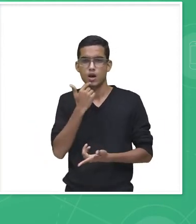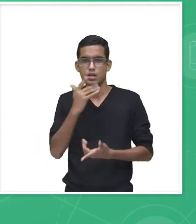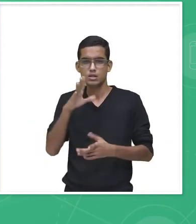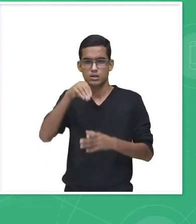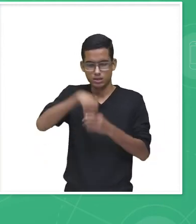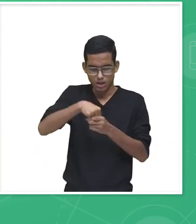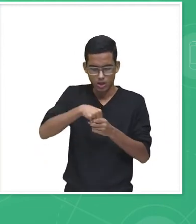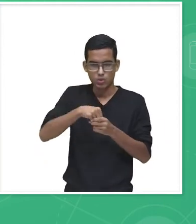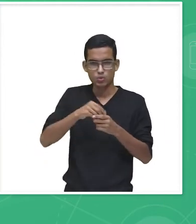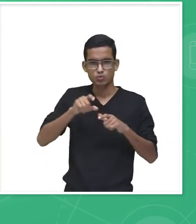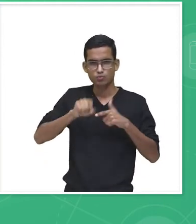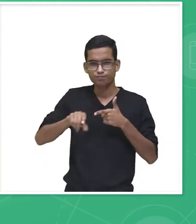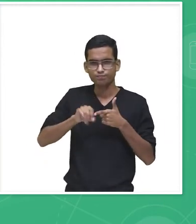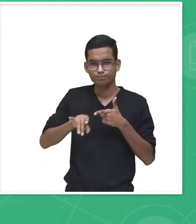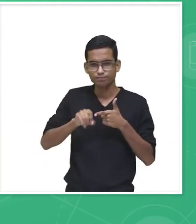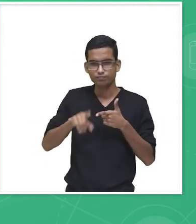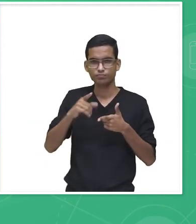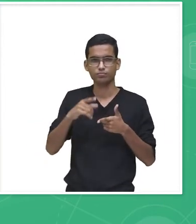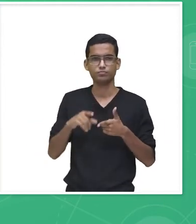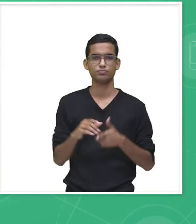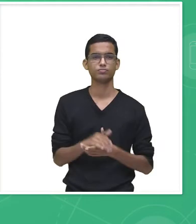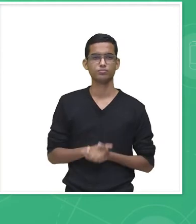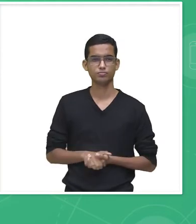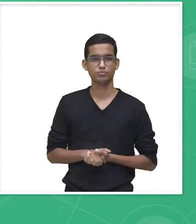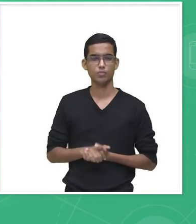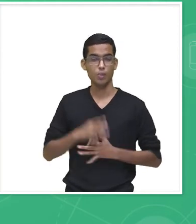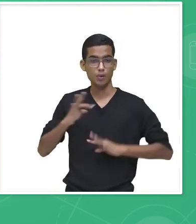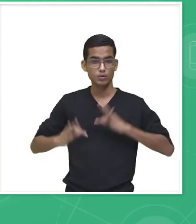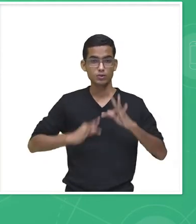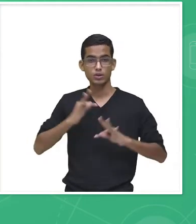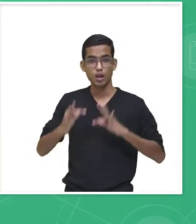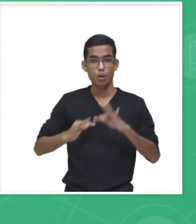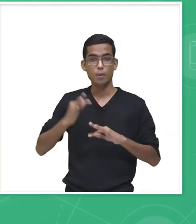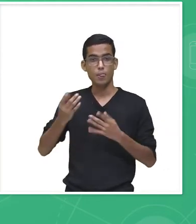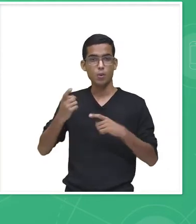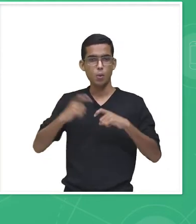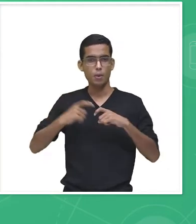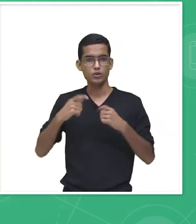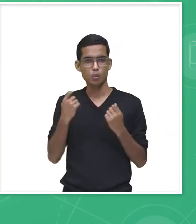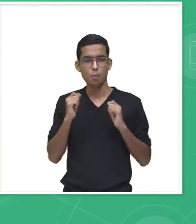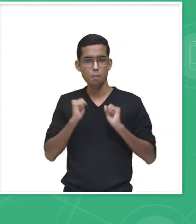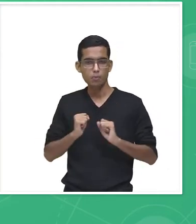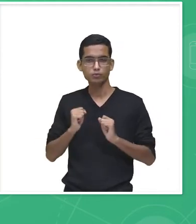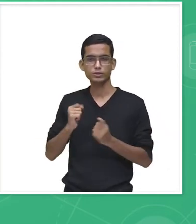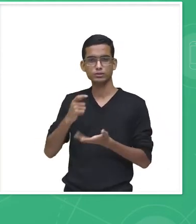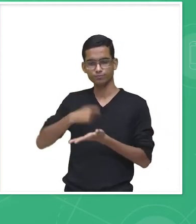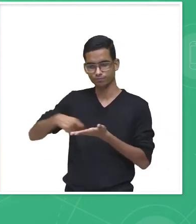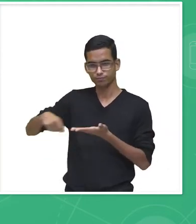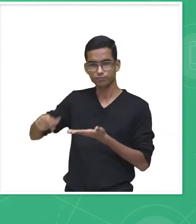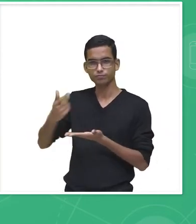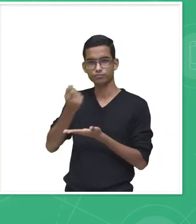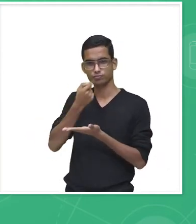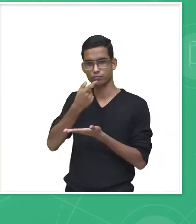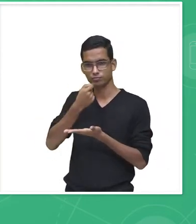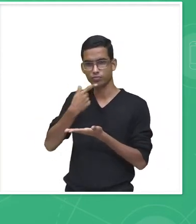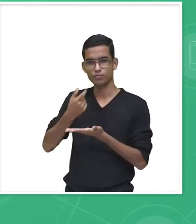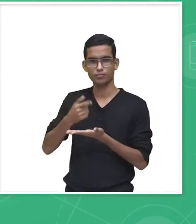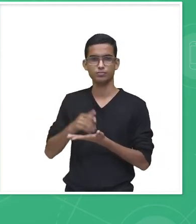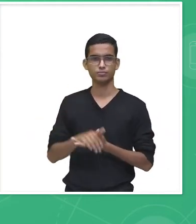líquido e o médico também pode prescrever antibióticos se a causa for uma bactéria tá então